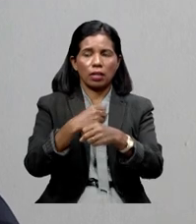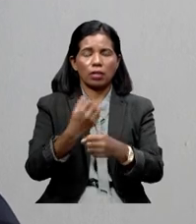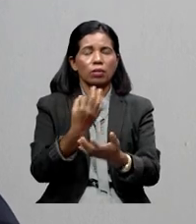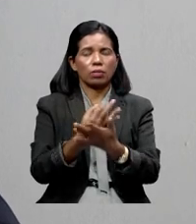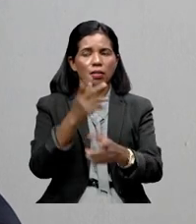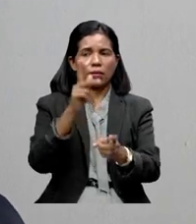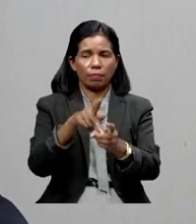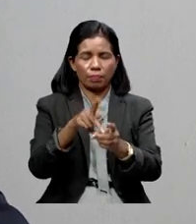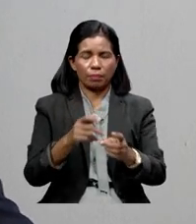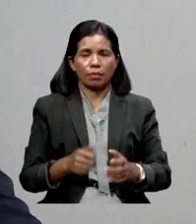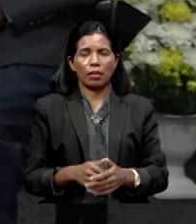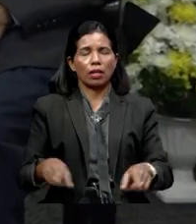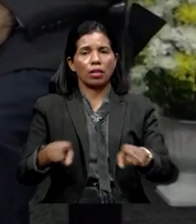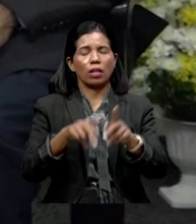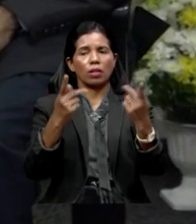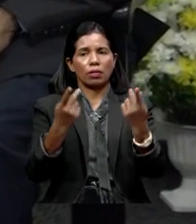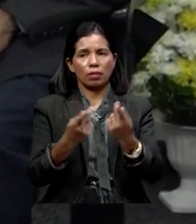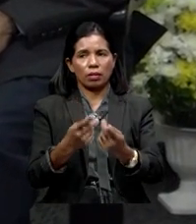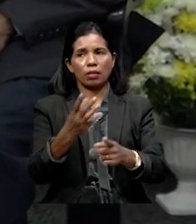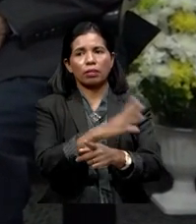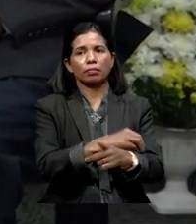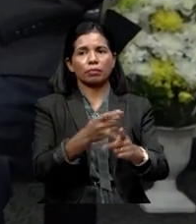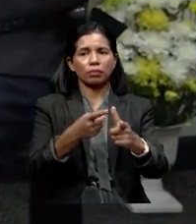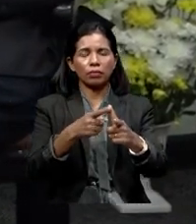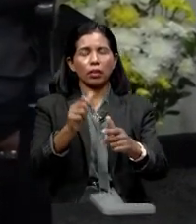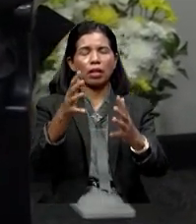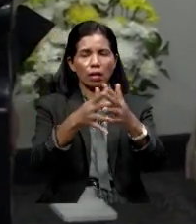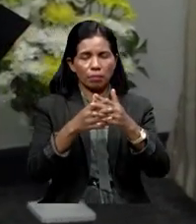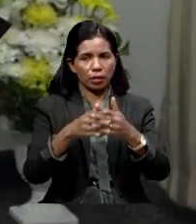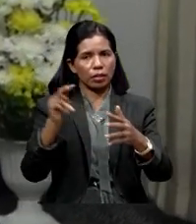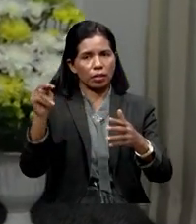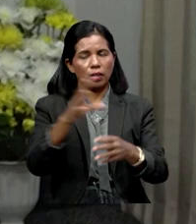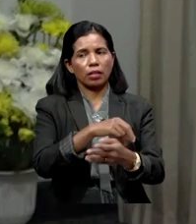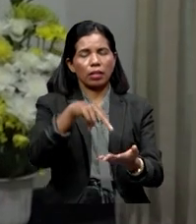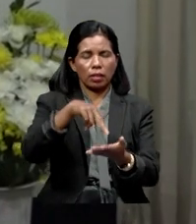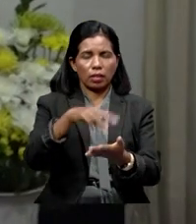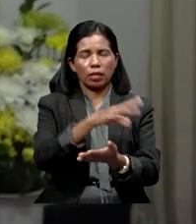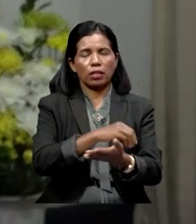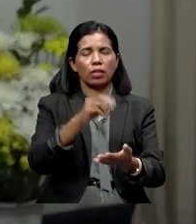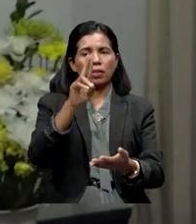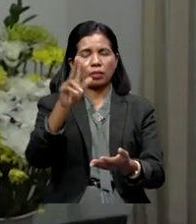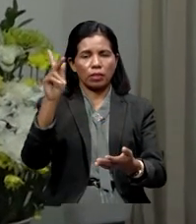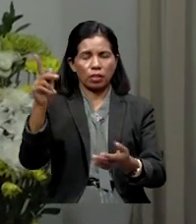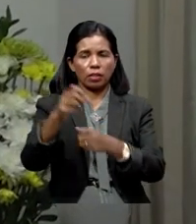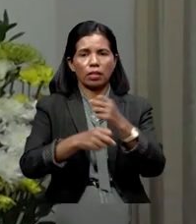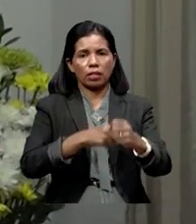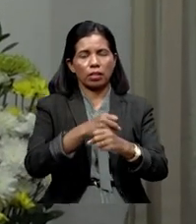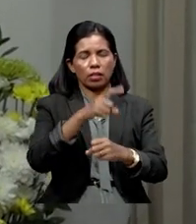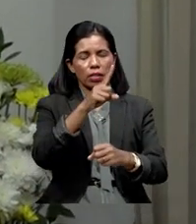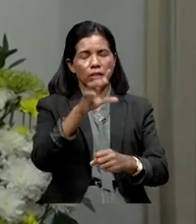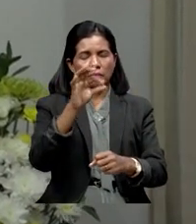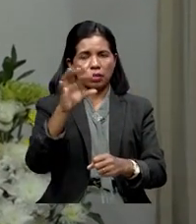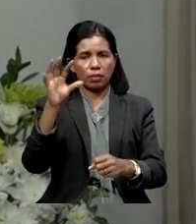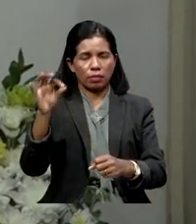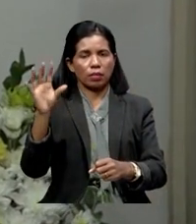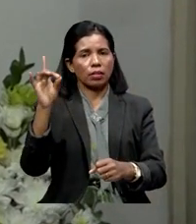Minerai. BlackRock, uma empresa de investimento multinacional americana, desde estabelece em Nova York, e a Tina Grimida Tosia Valor Resinvalo,